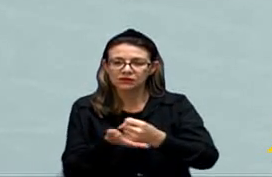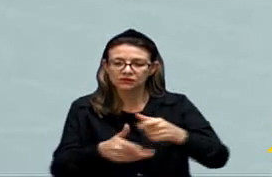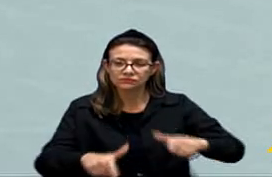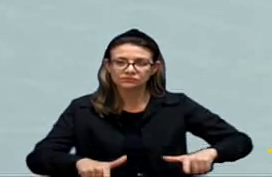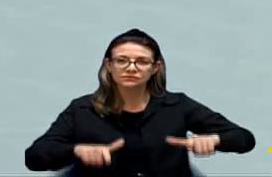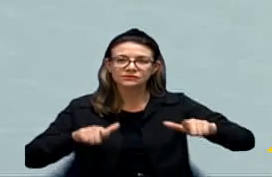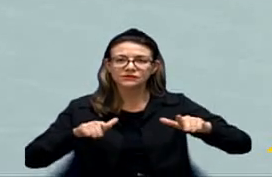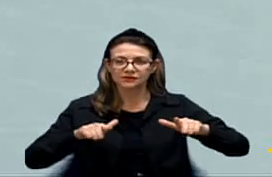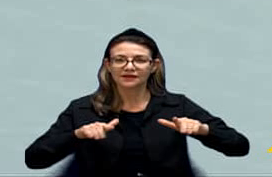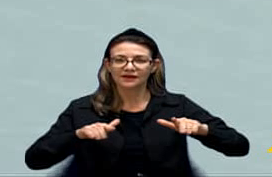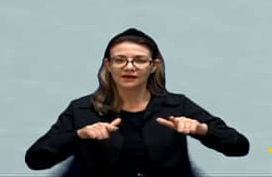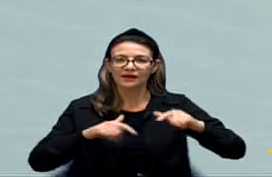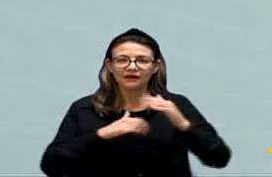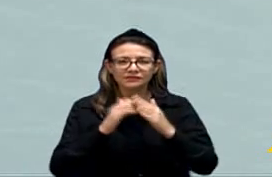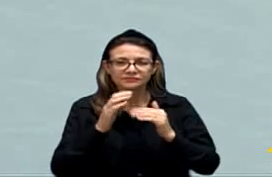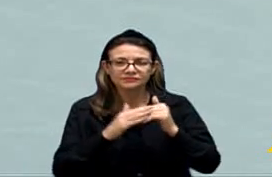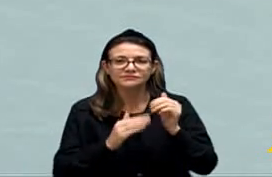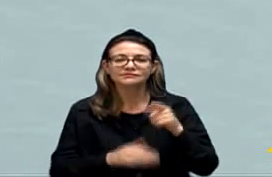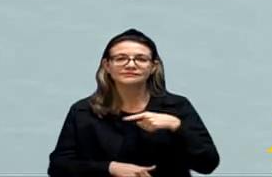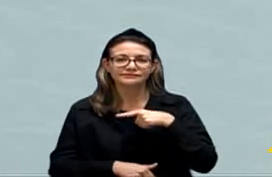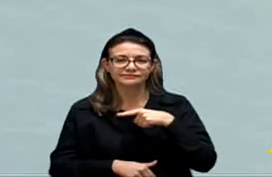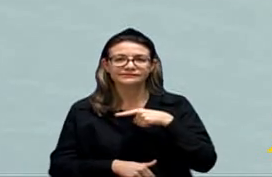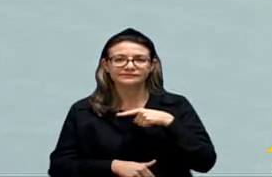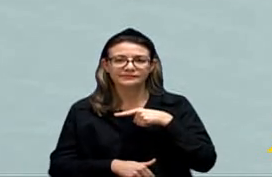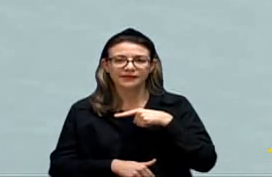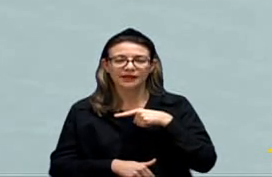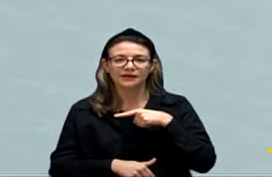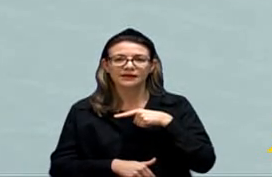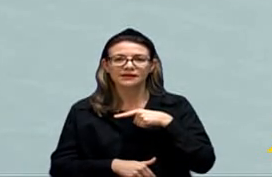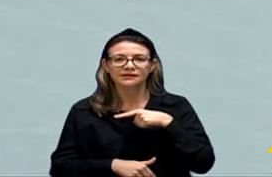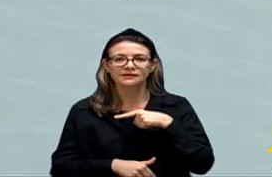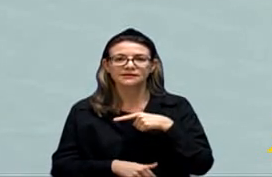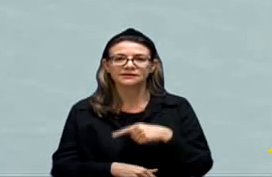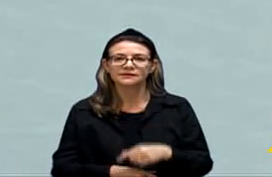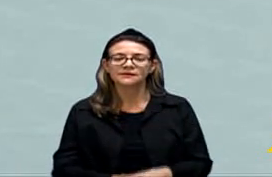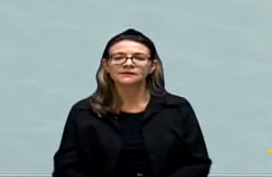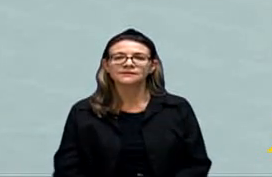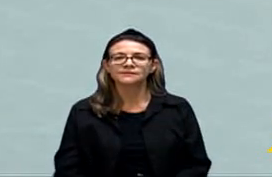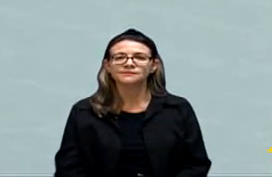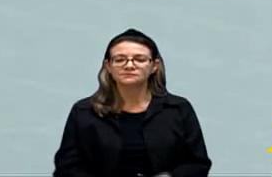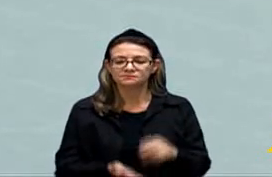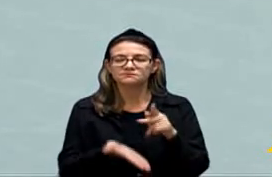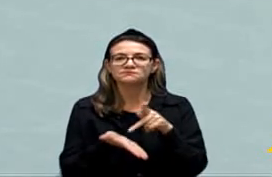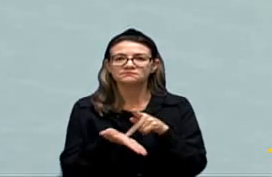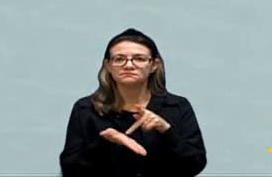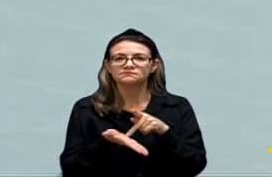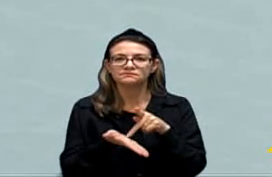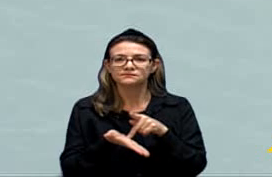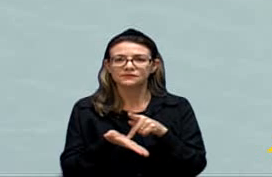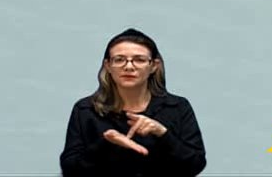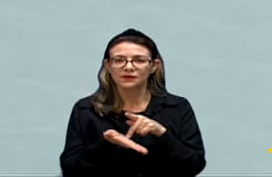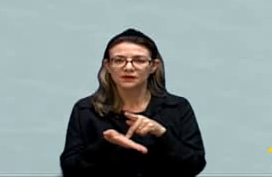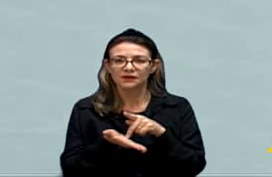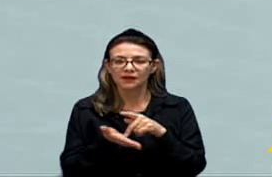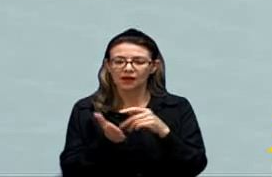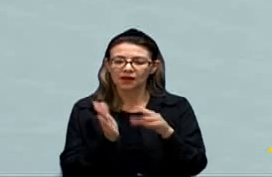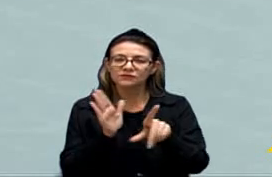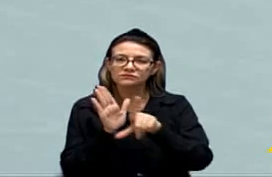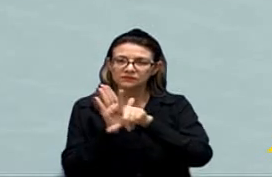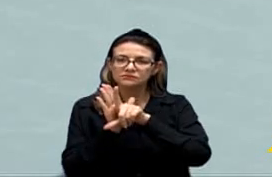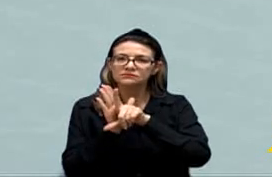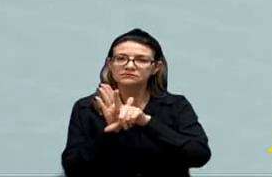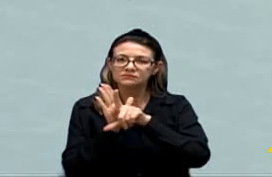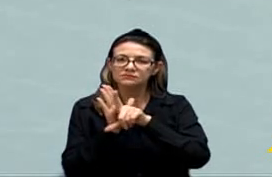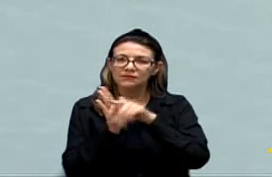de proficiência eh proficiência válido e e em conformidade com a Legislação Federal vigente